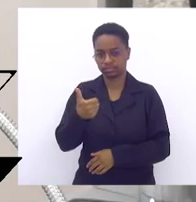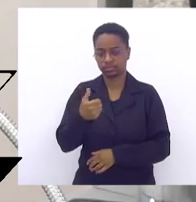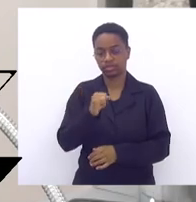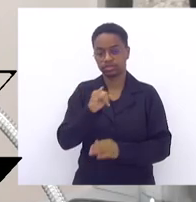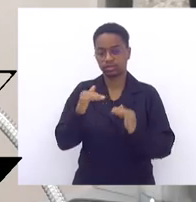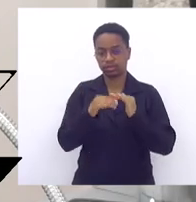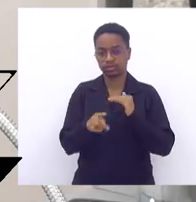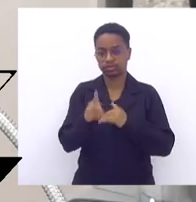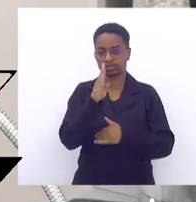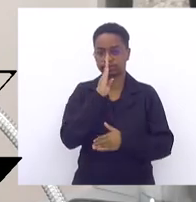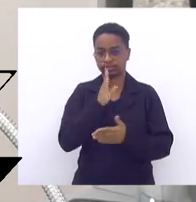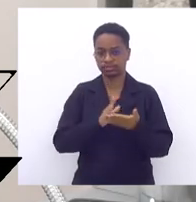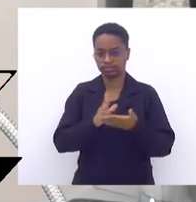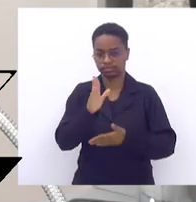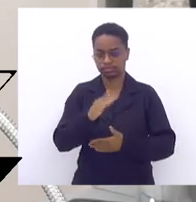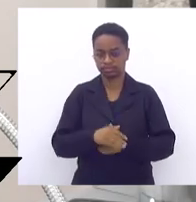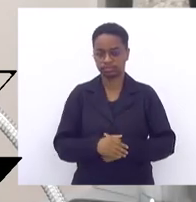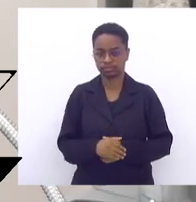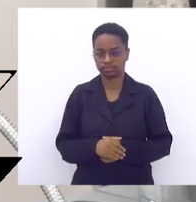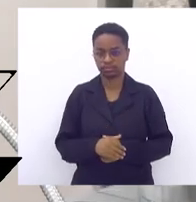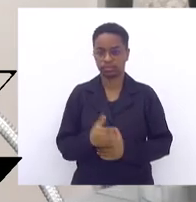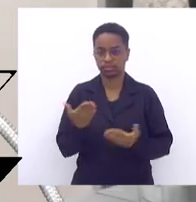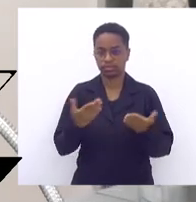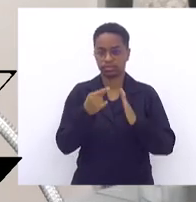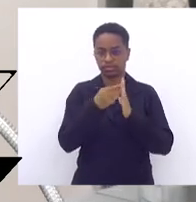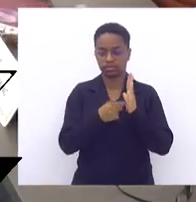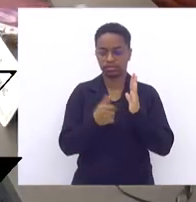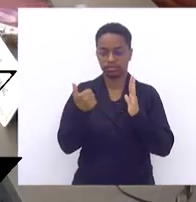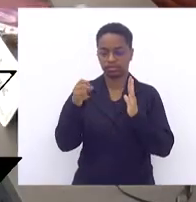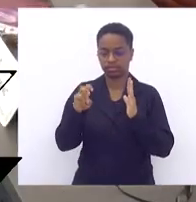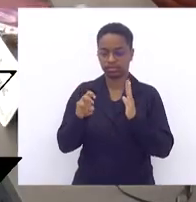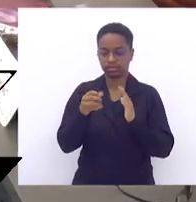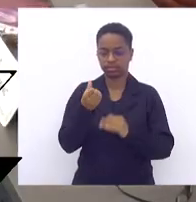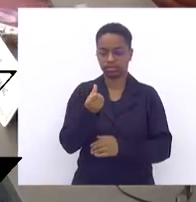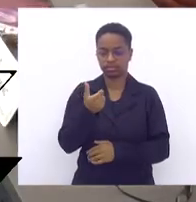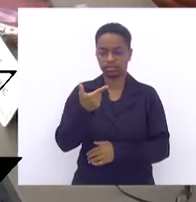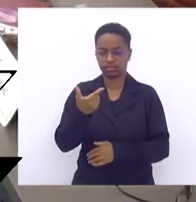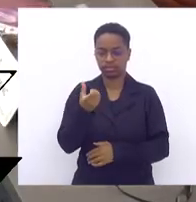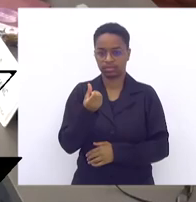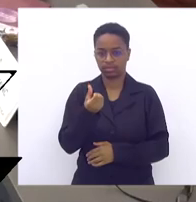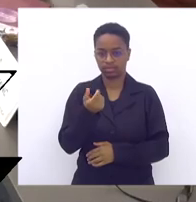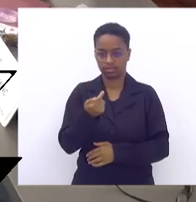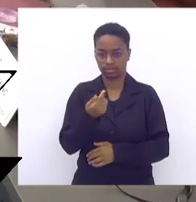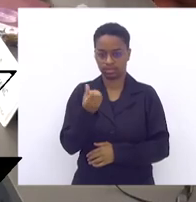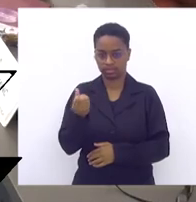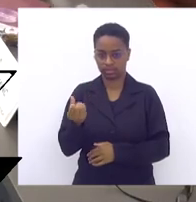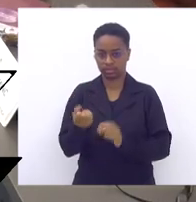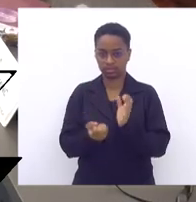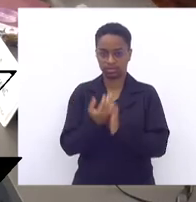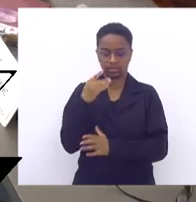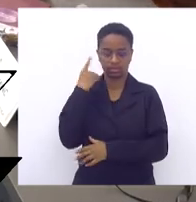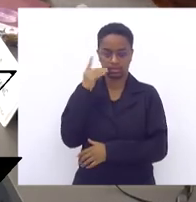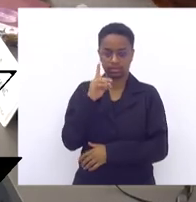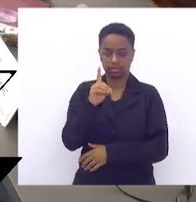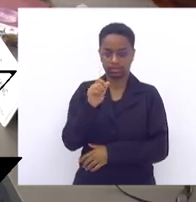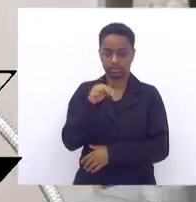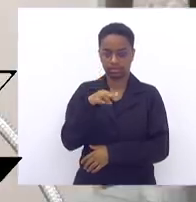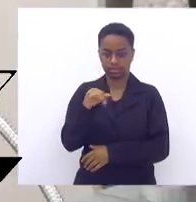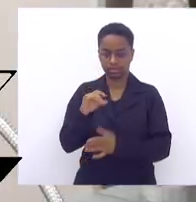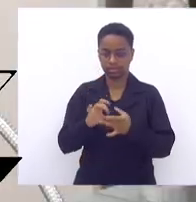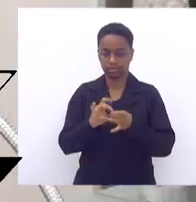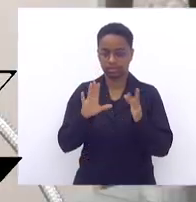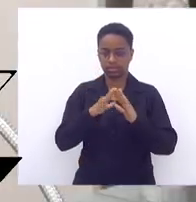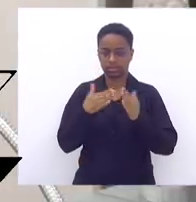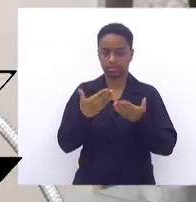permaneçam como estão, aprovado. Passa ao 15 da pauta, o PL 6276 de 22, de autoria da deputada Dani Monteiro, que autoriza as